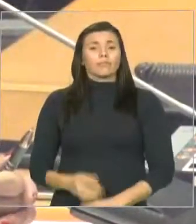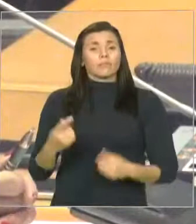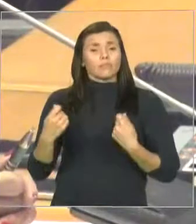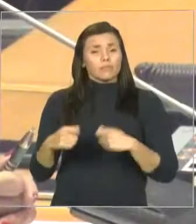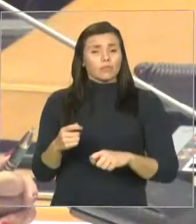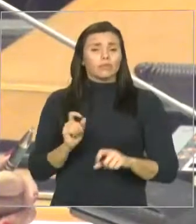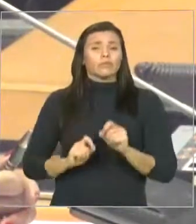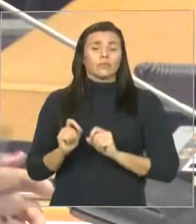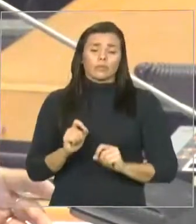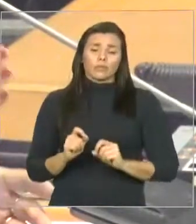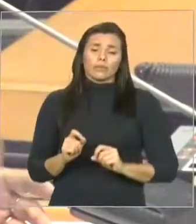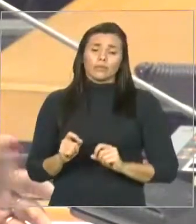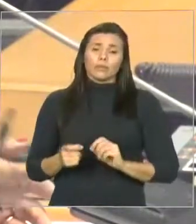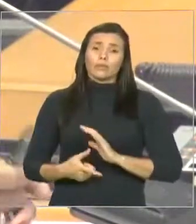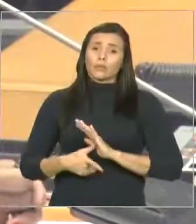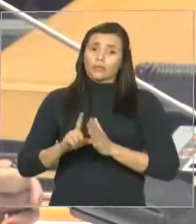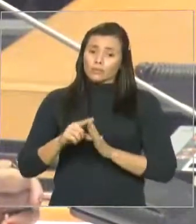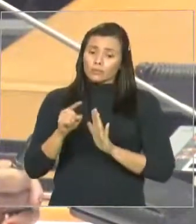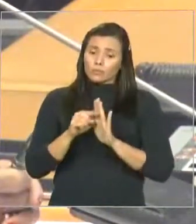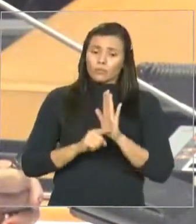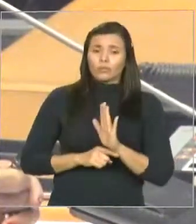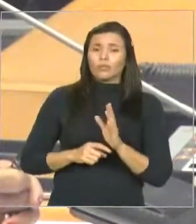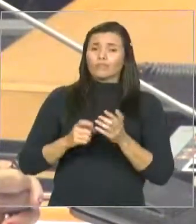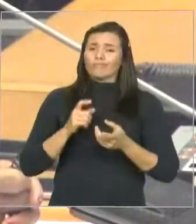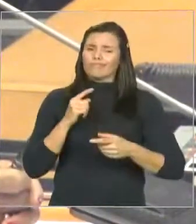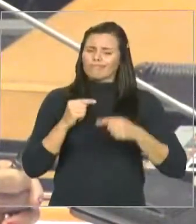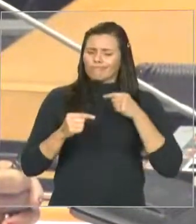pudessem ser aprovadas.